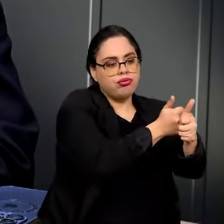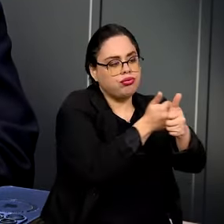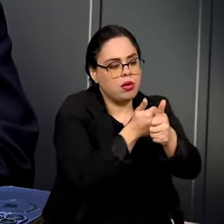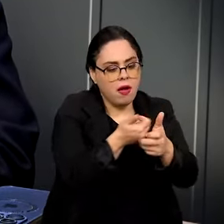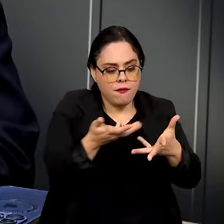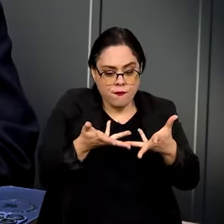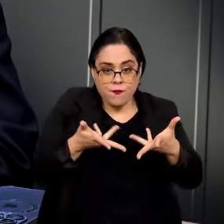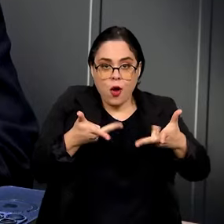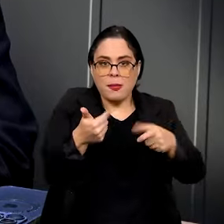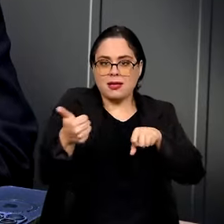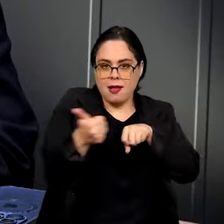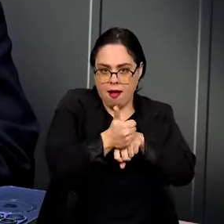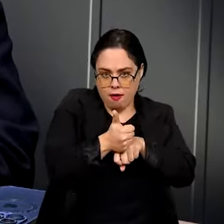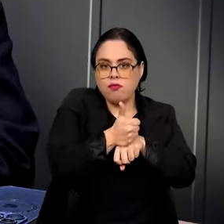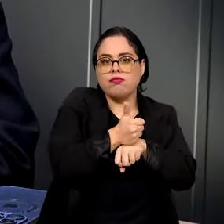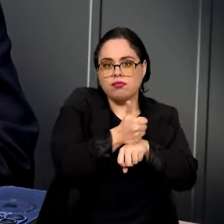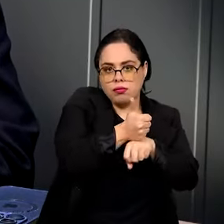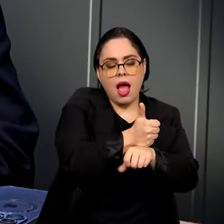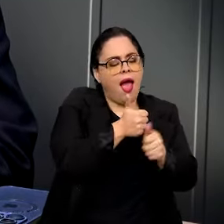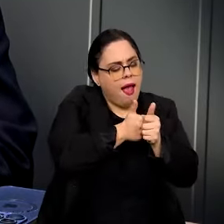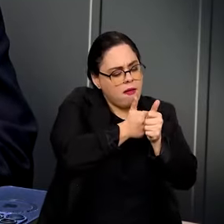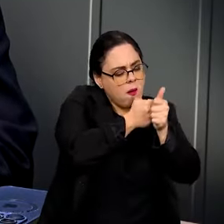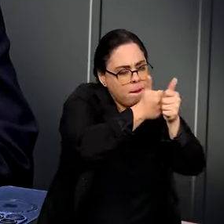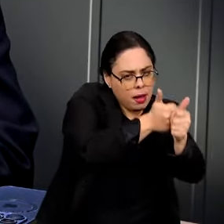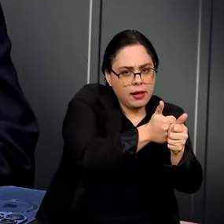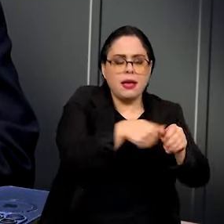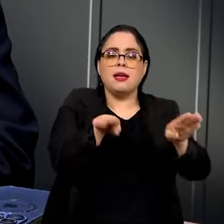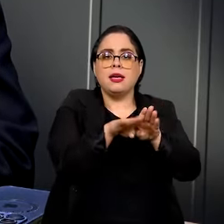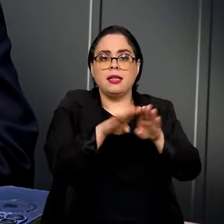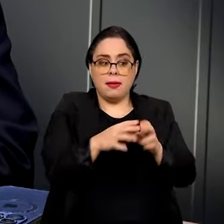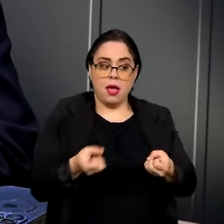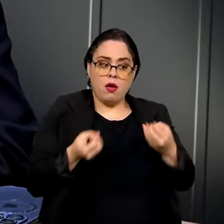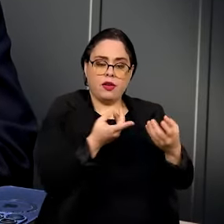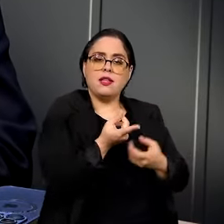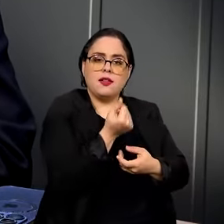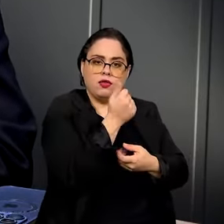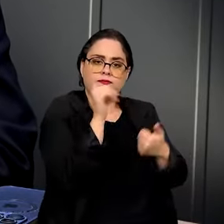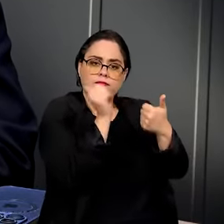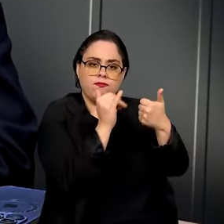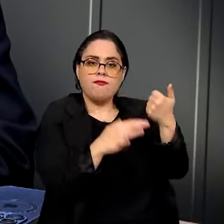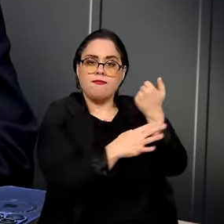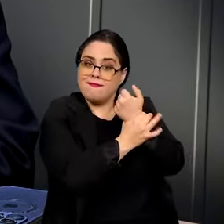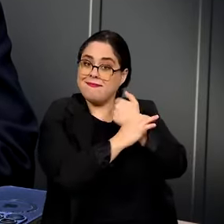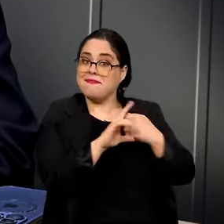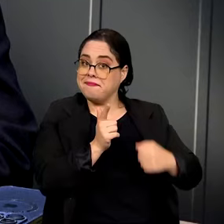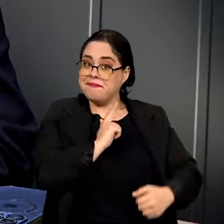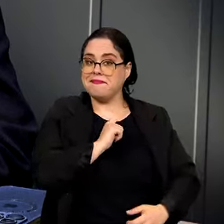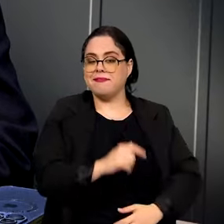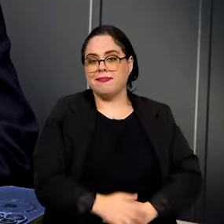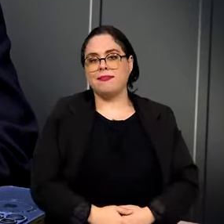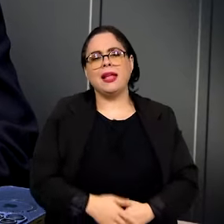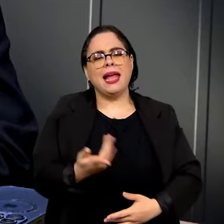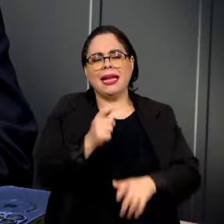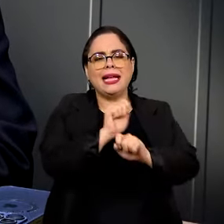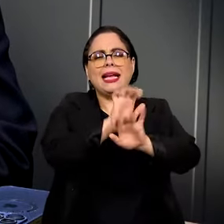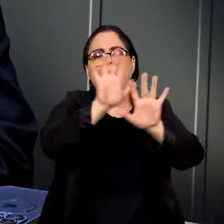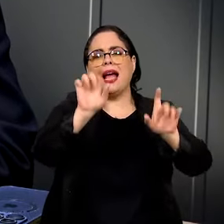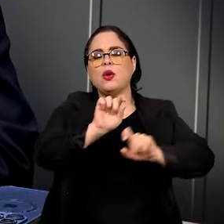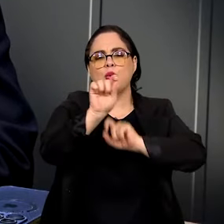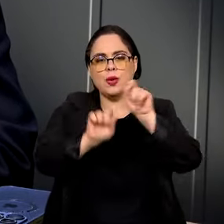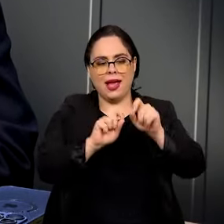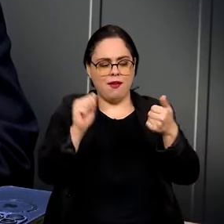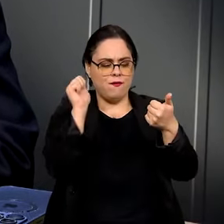dá o acompanhamento da qualificação profissional e ao mesmo tempo oferece um fundo garantidor